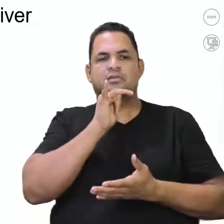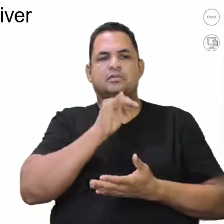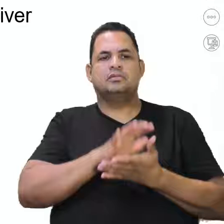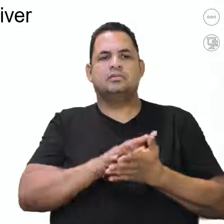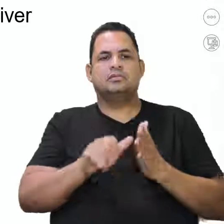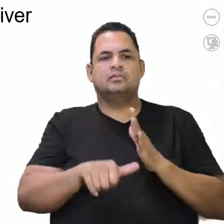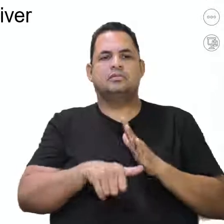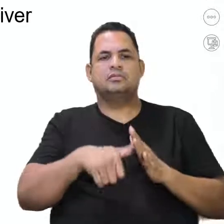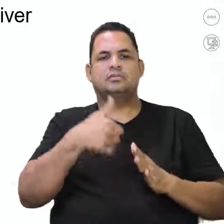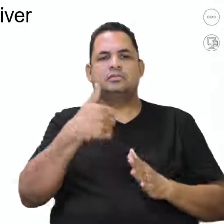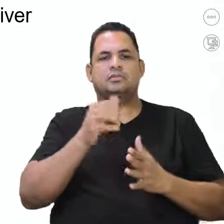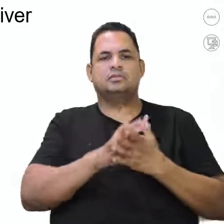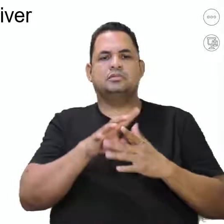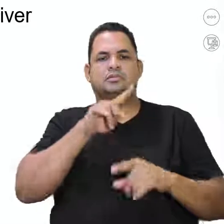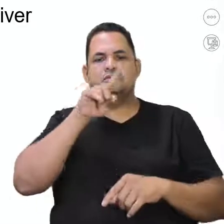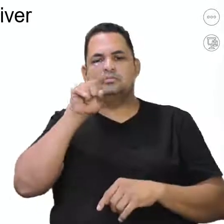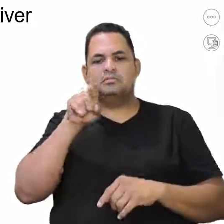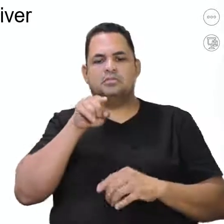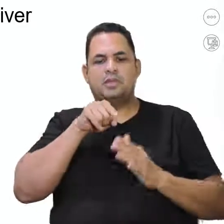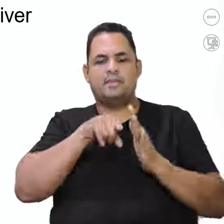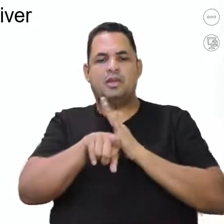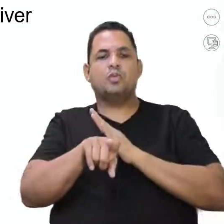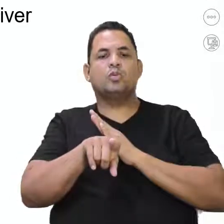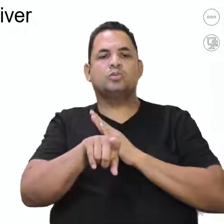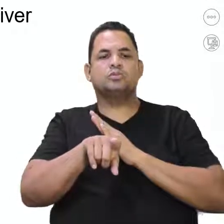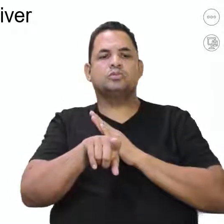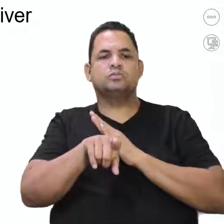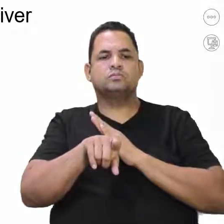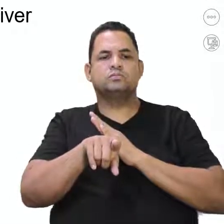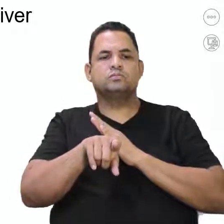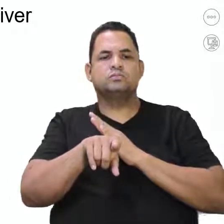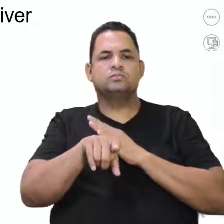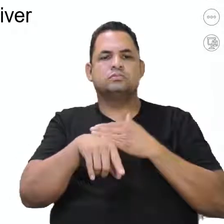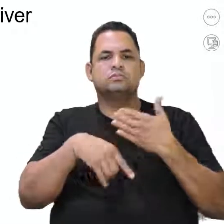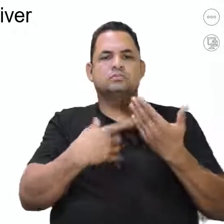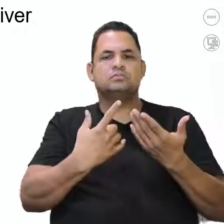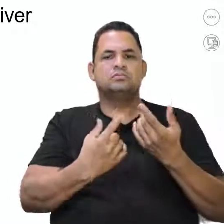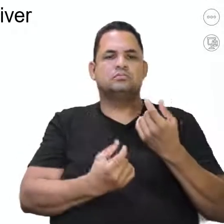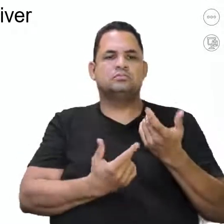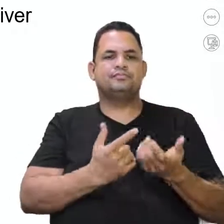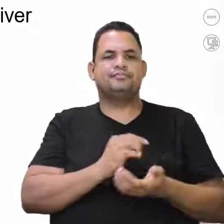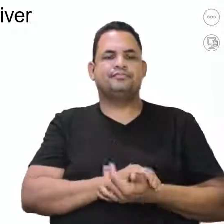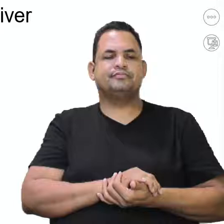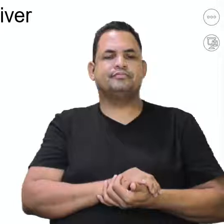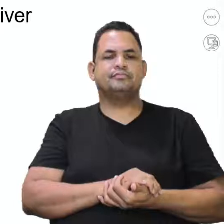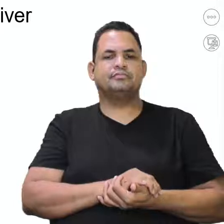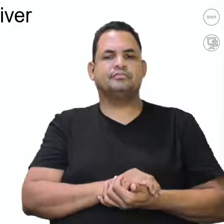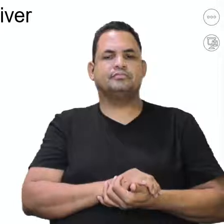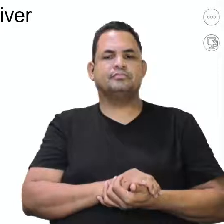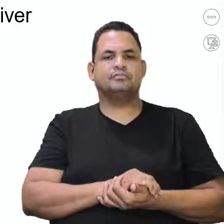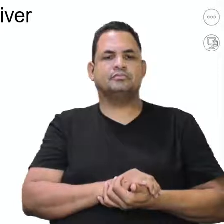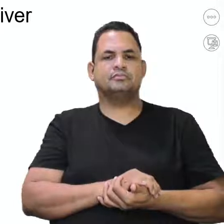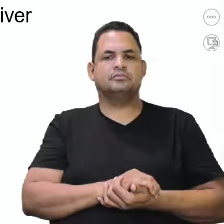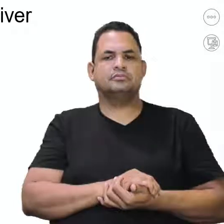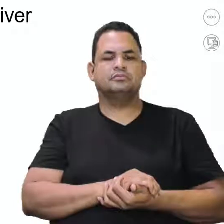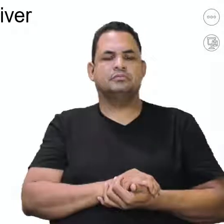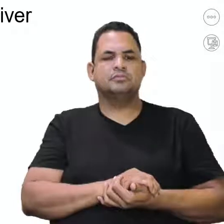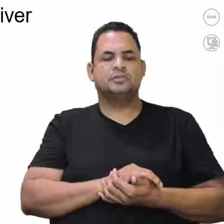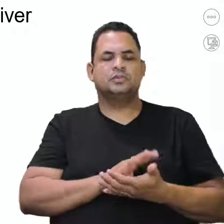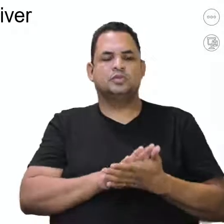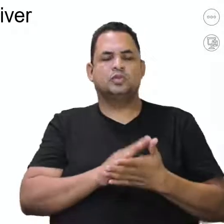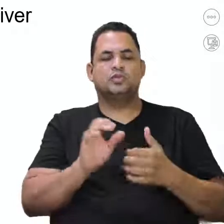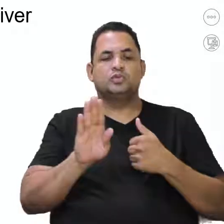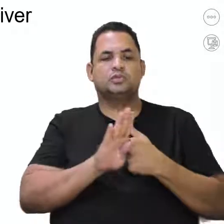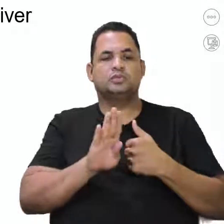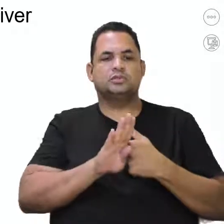Aqui o primeiro eu sei que é uma interrogativa, então a tradução vai ser alguma, aqui nesse caso por ser um